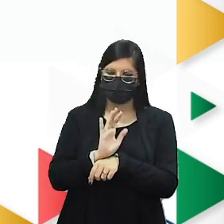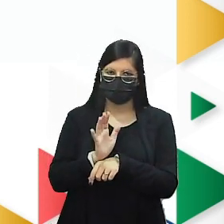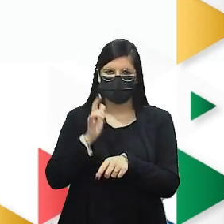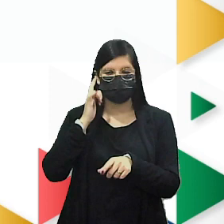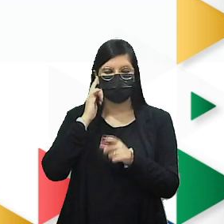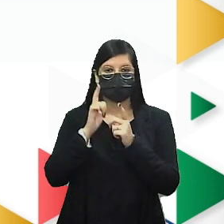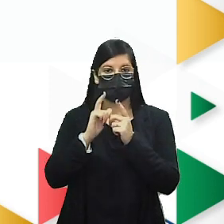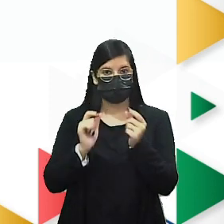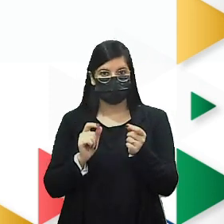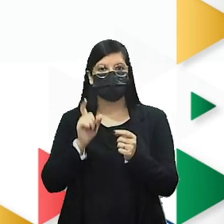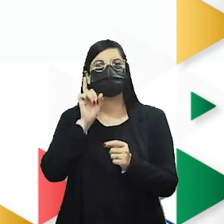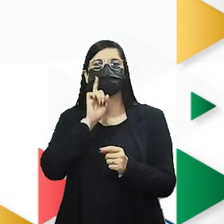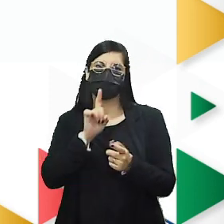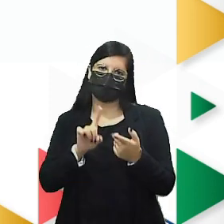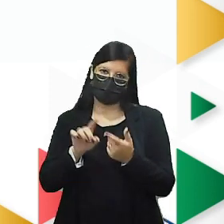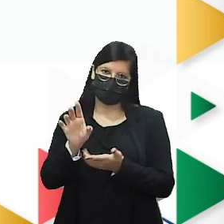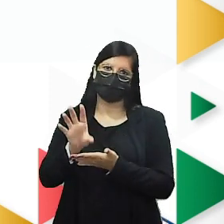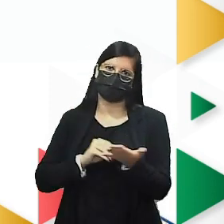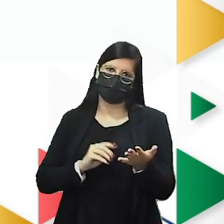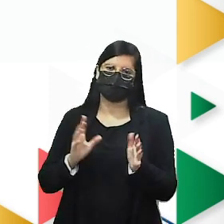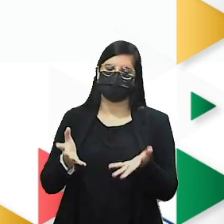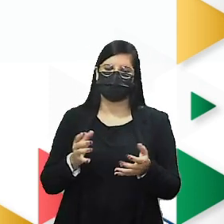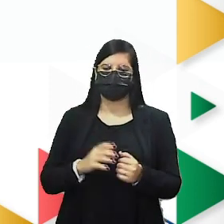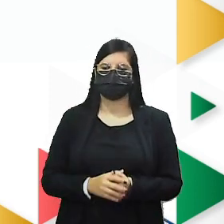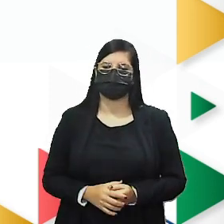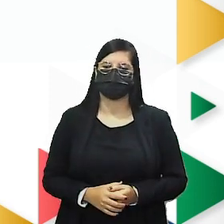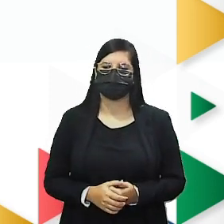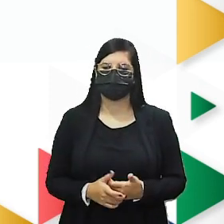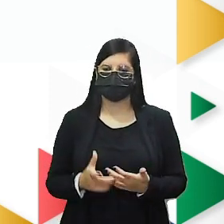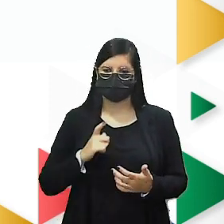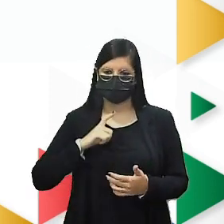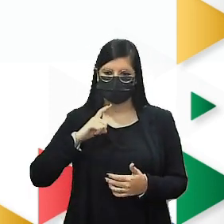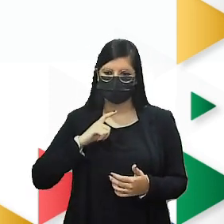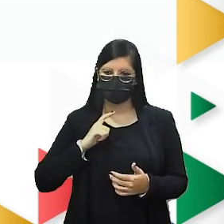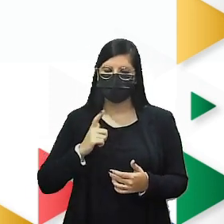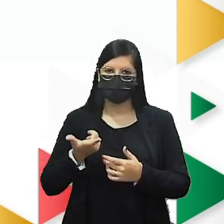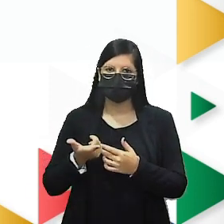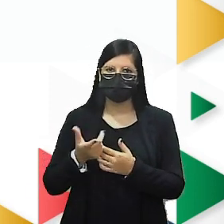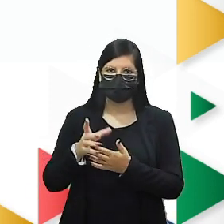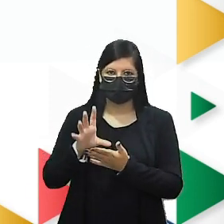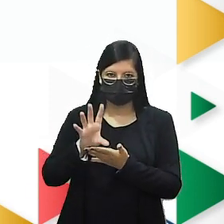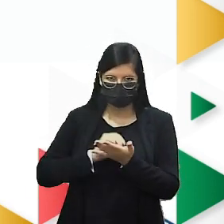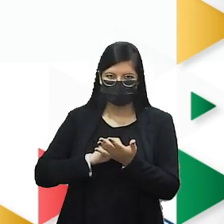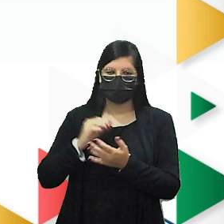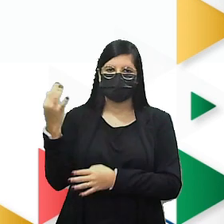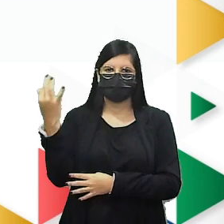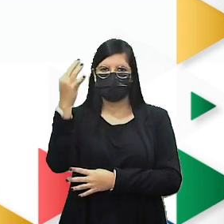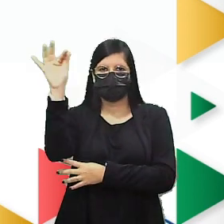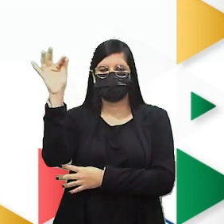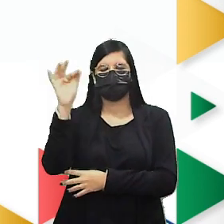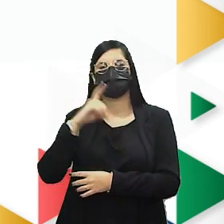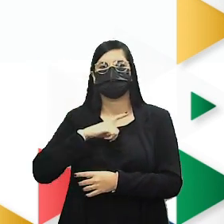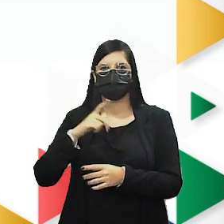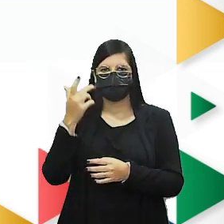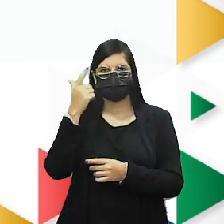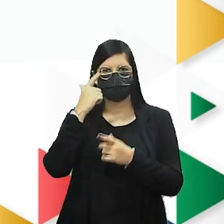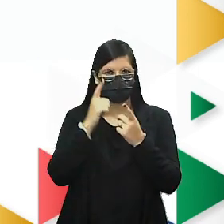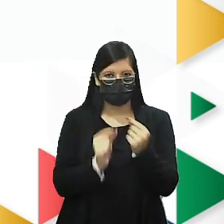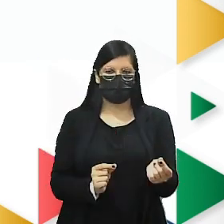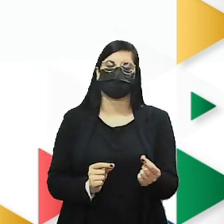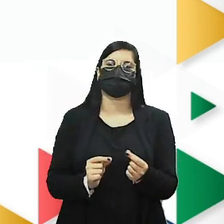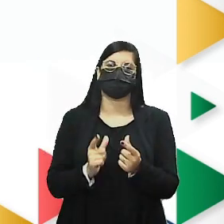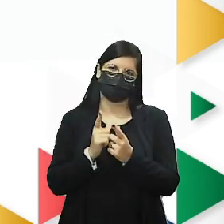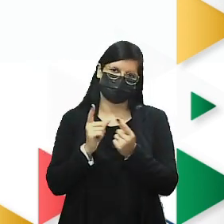japonês e os Estados Unidos também fez a sua versão, né? Mas que ele é inspirado num folclore realmente japonês, numa